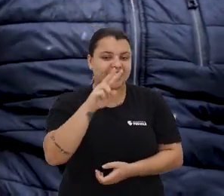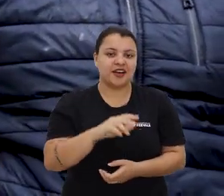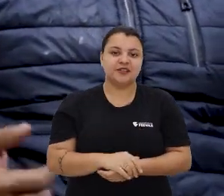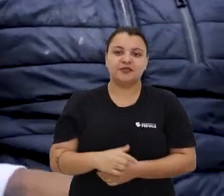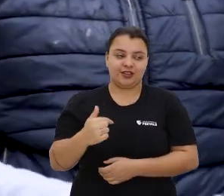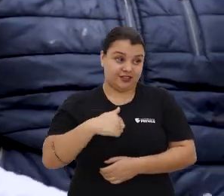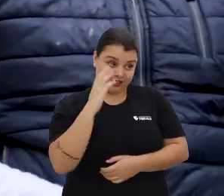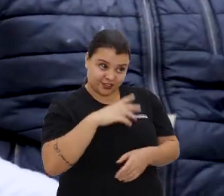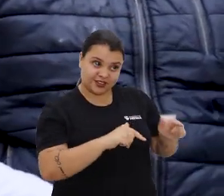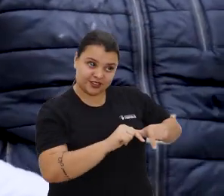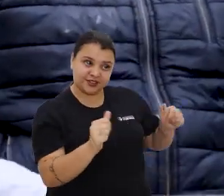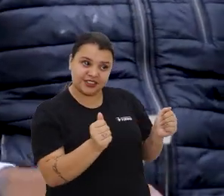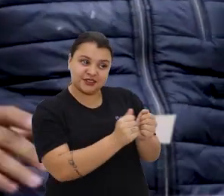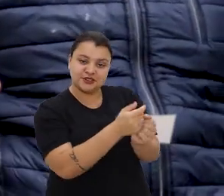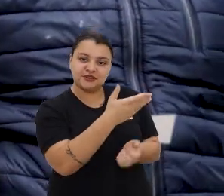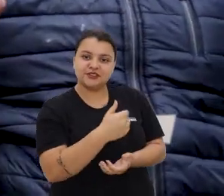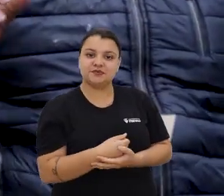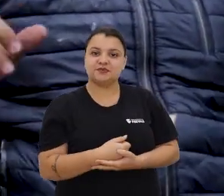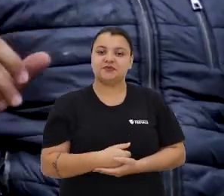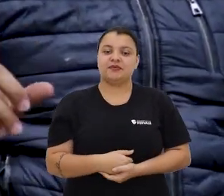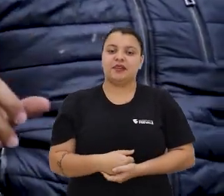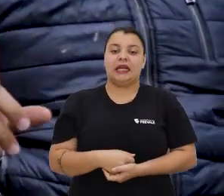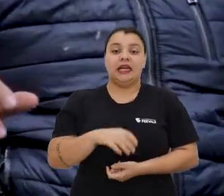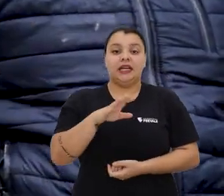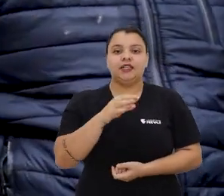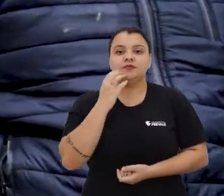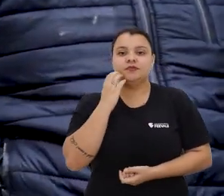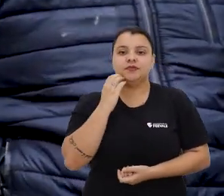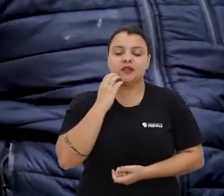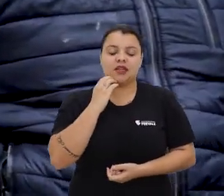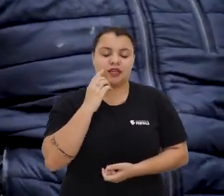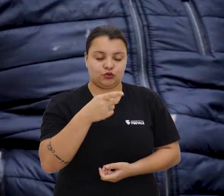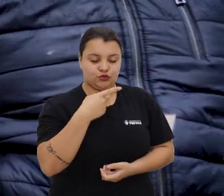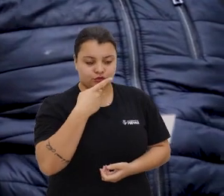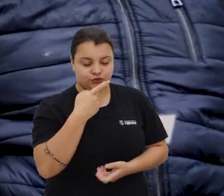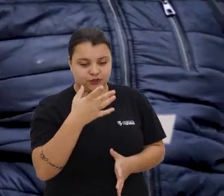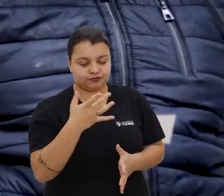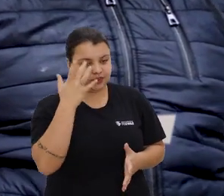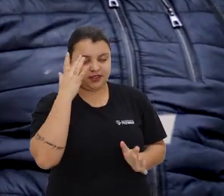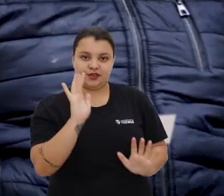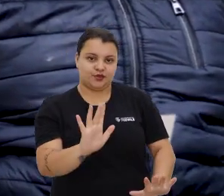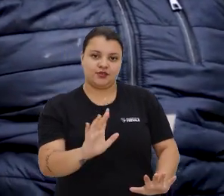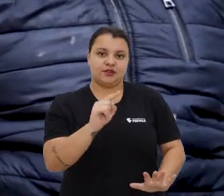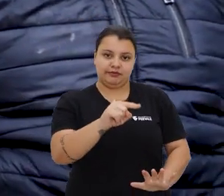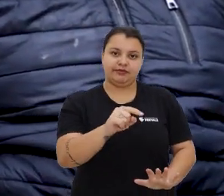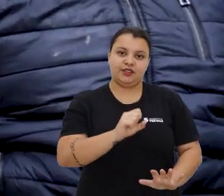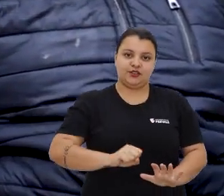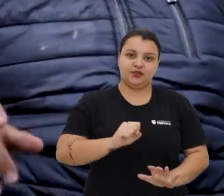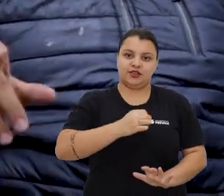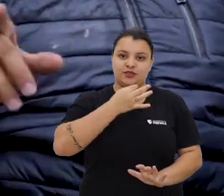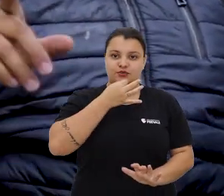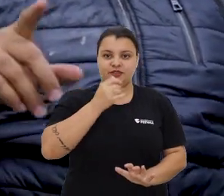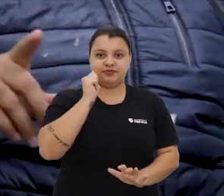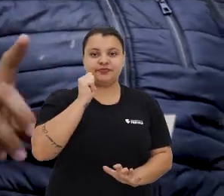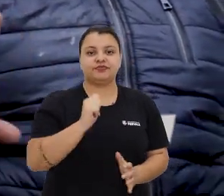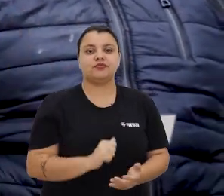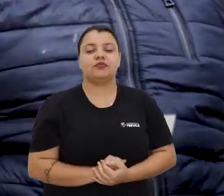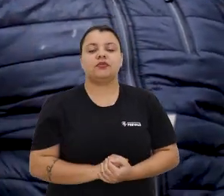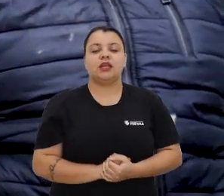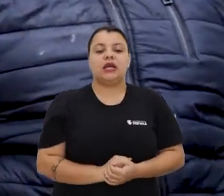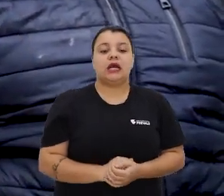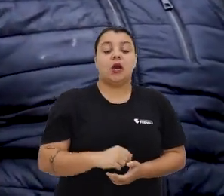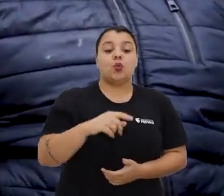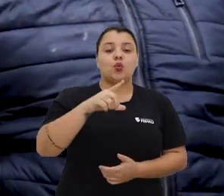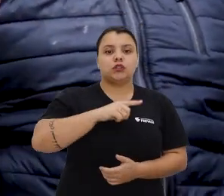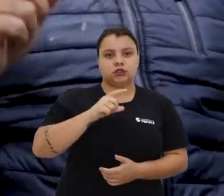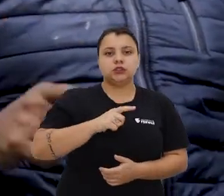Cheguei aí. a trabalhar com ele algumas vezes. Isso. Inclusive, agora eu não sabia que tu era sobrinha dele. Quando aconteceu